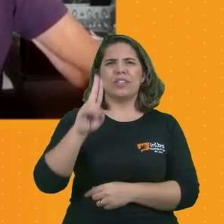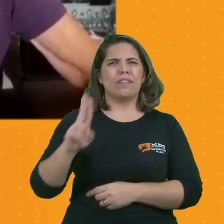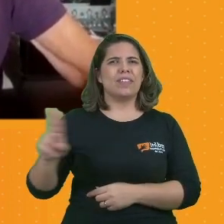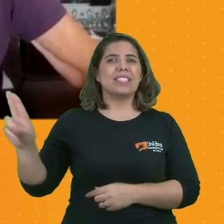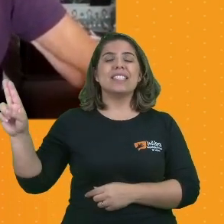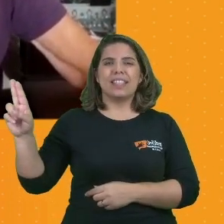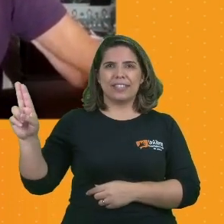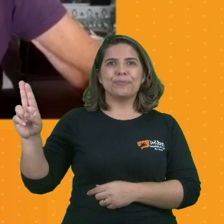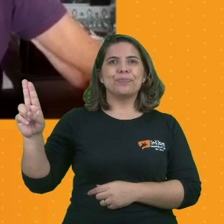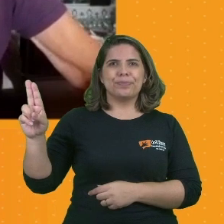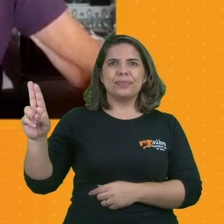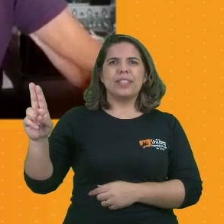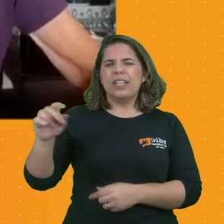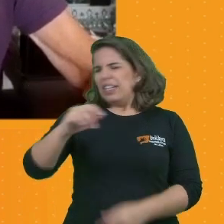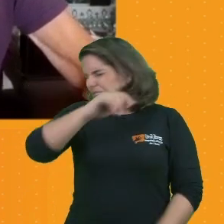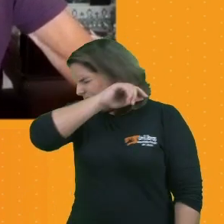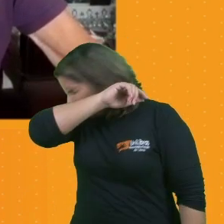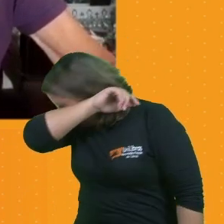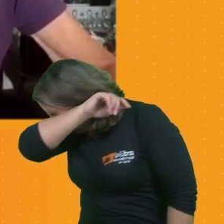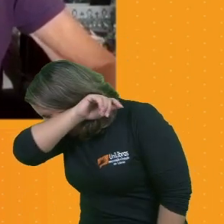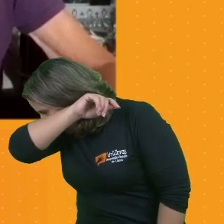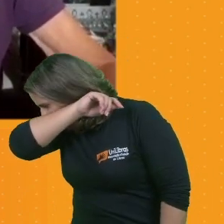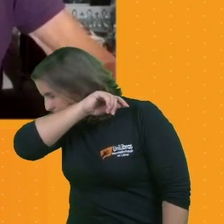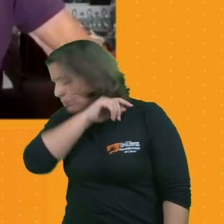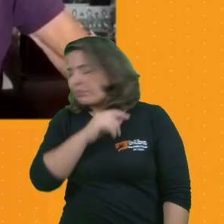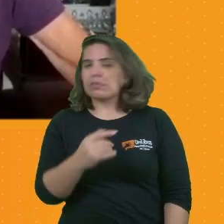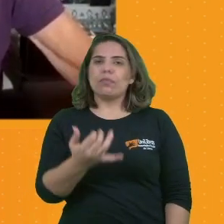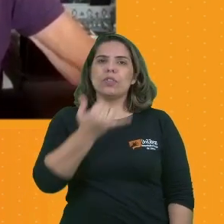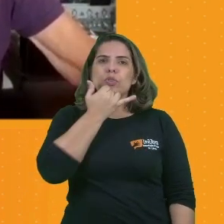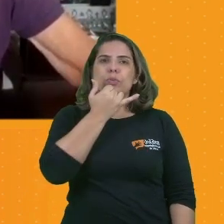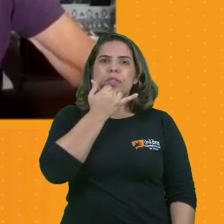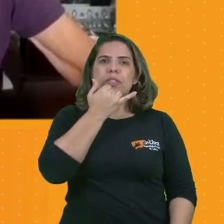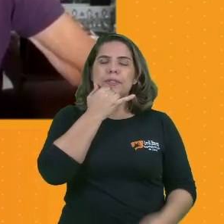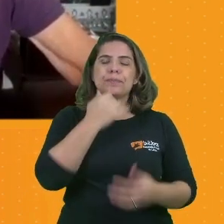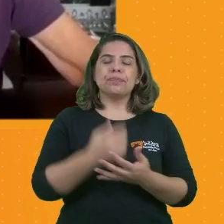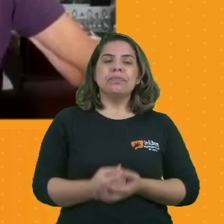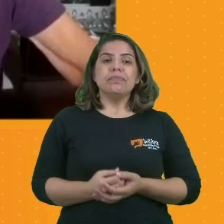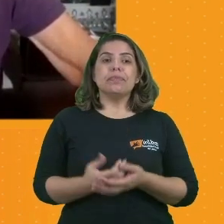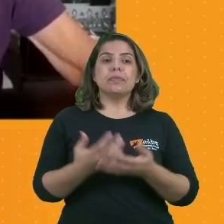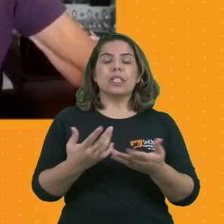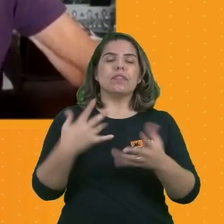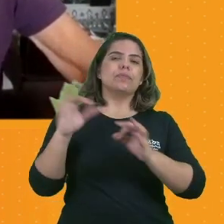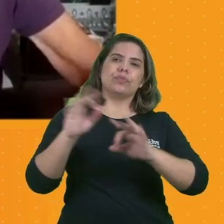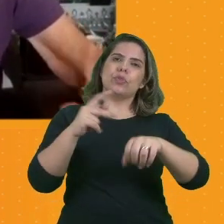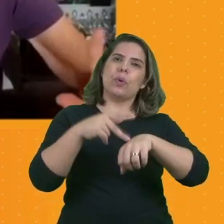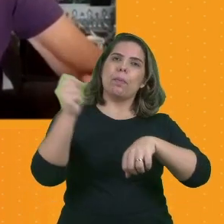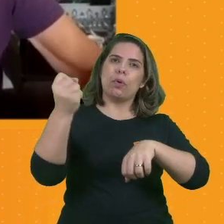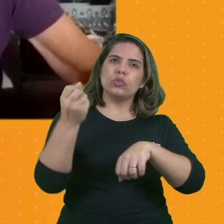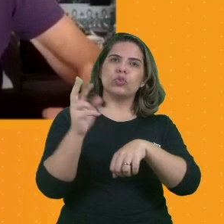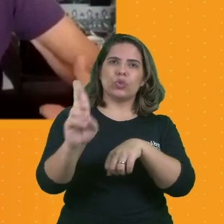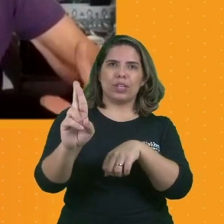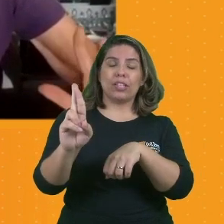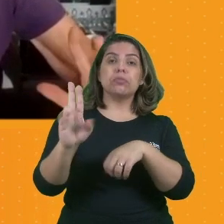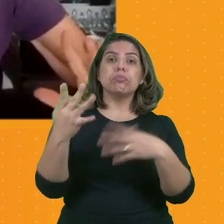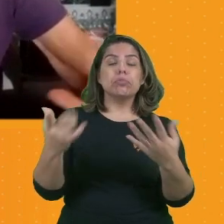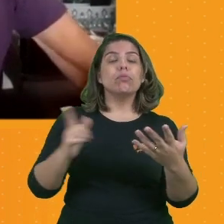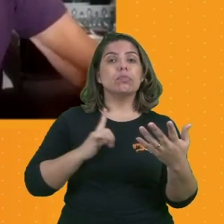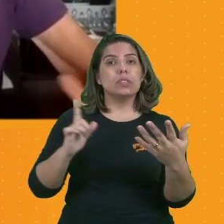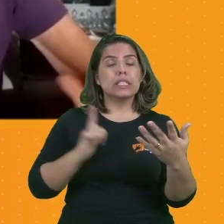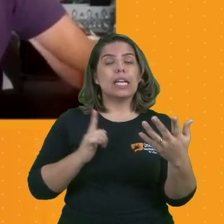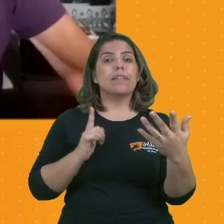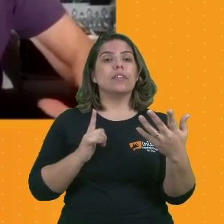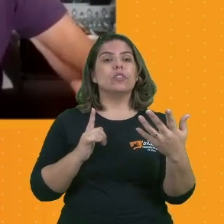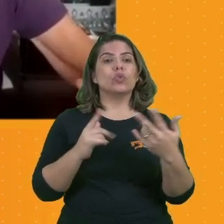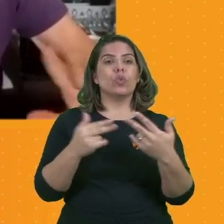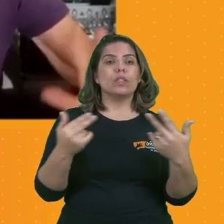enorme ele estava recém chegando 11 Dura bastante estava realmente com as coisas